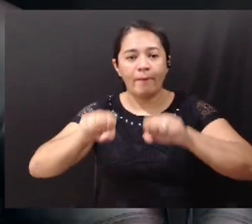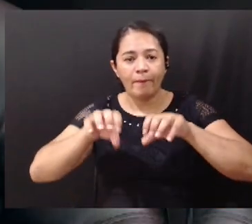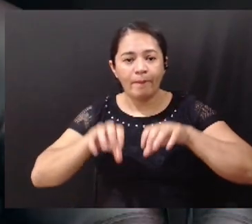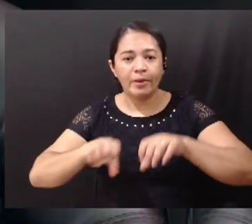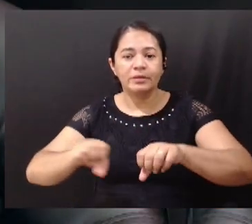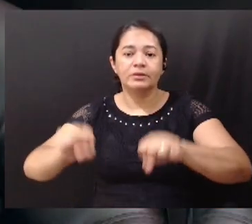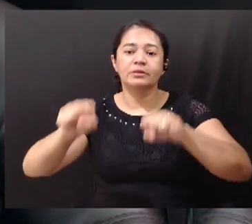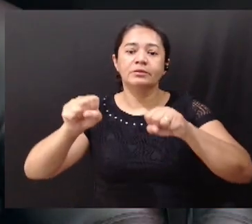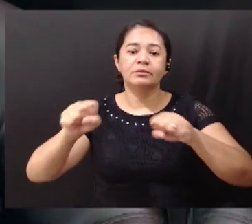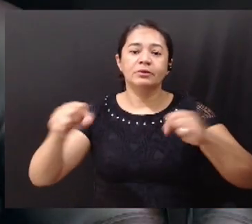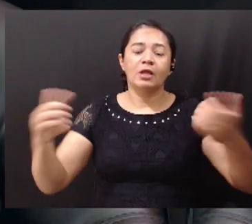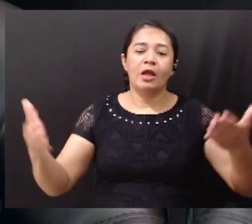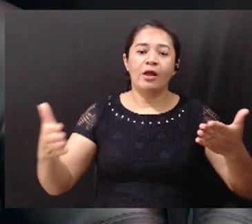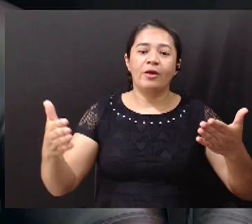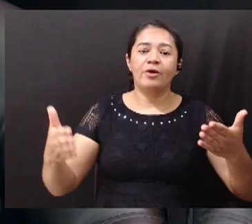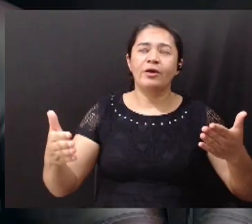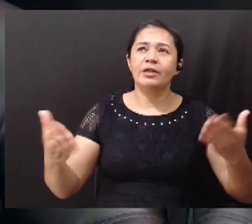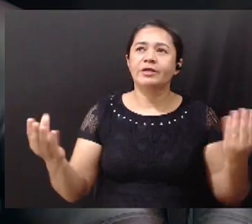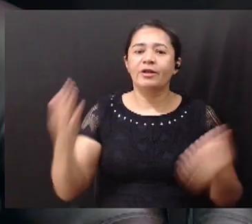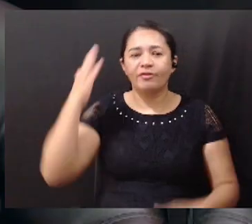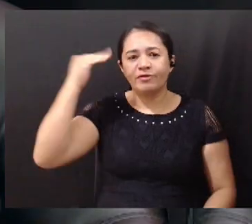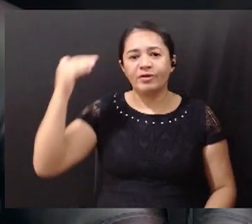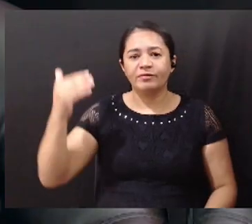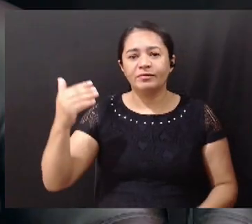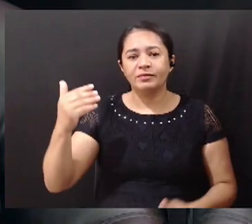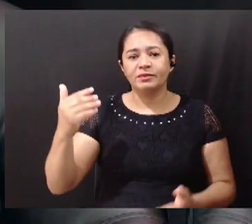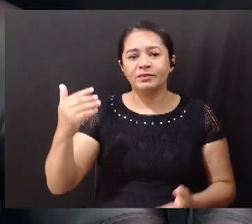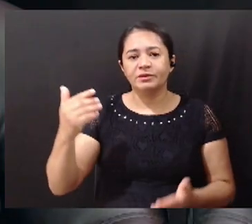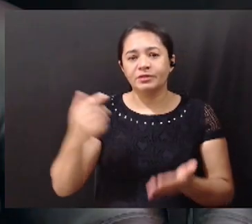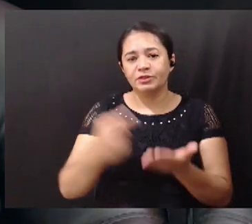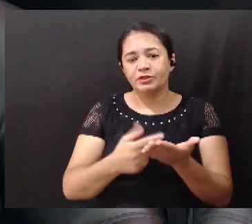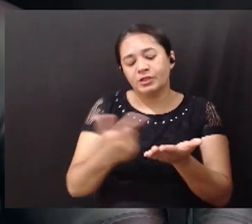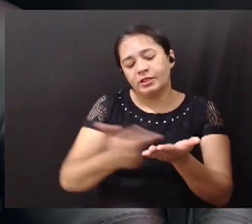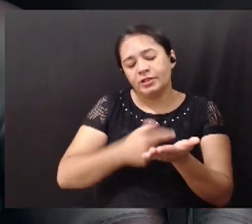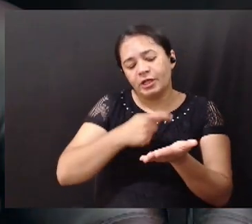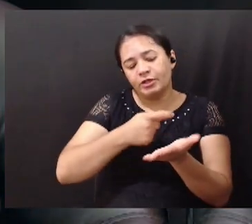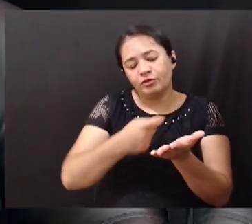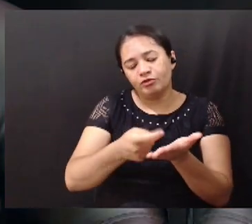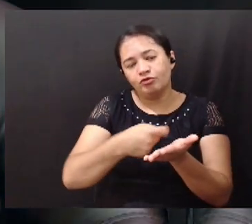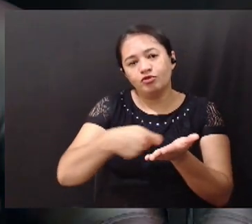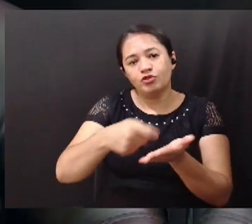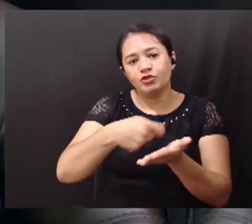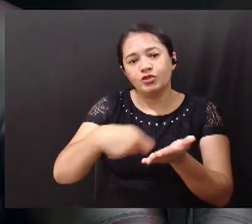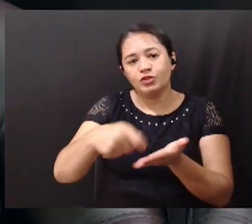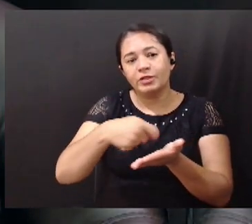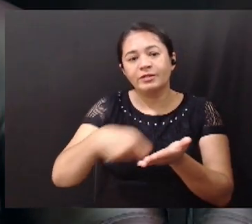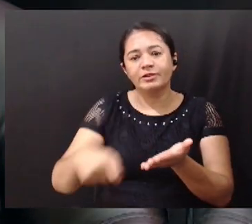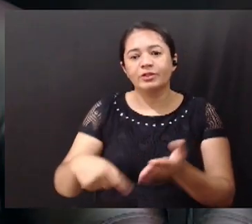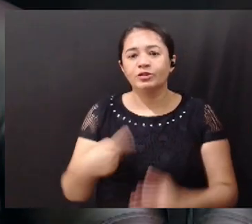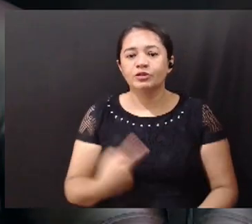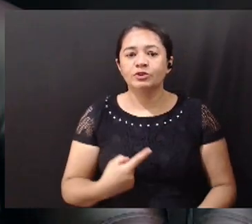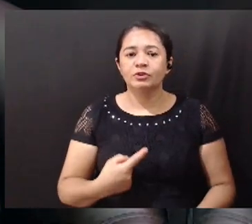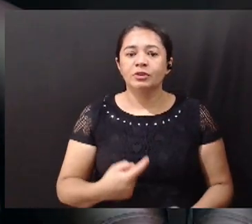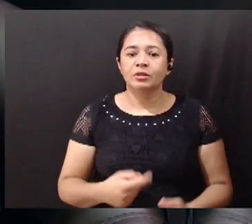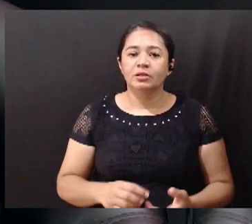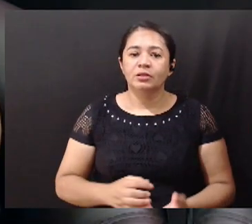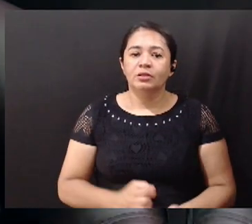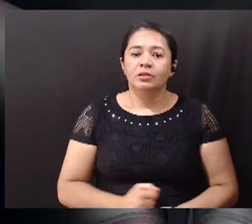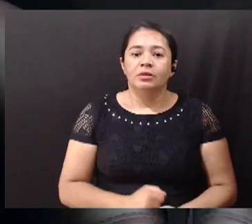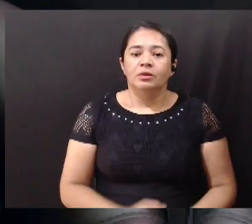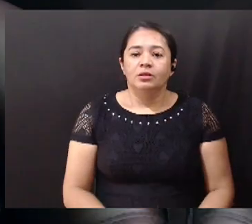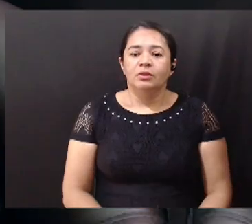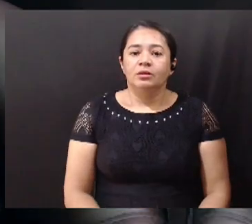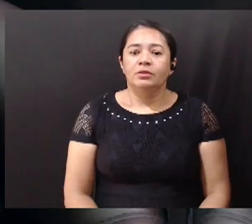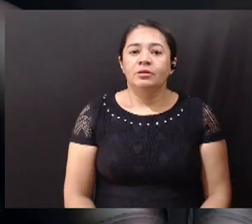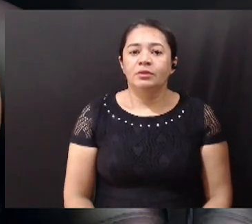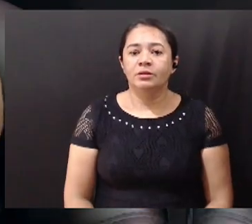está na moda aqueles cadernos de desenho de canetinha, e aí a gente vai dando pequenos empurrões na